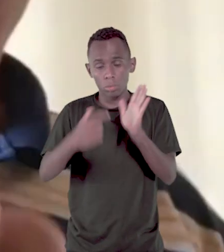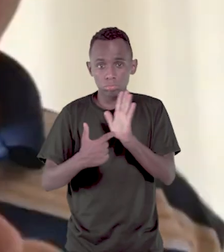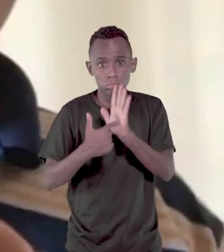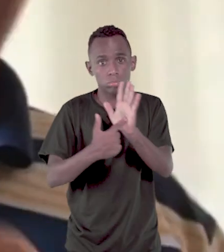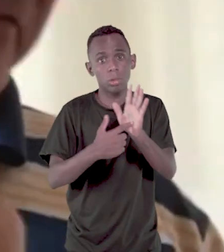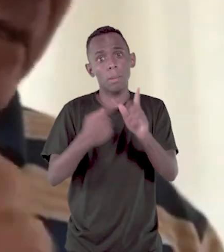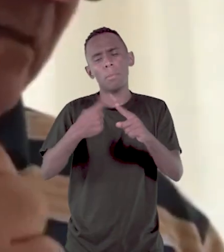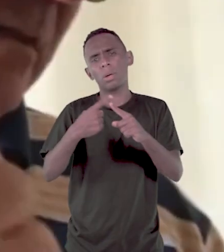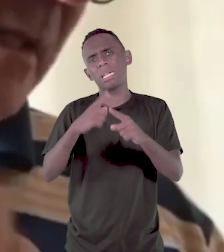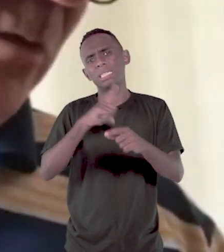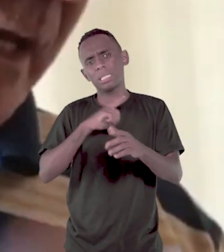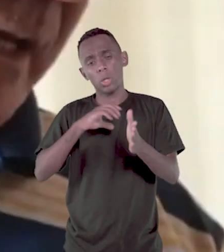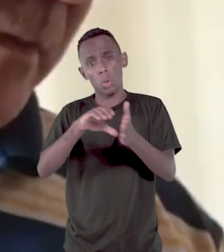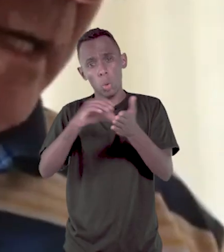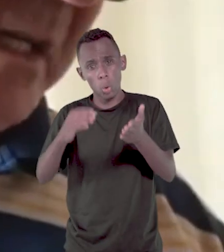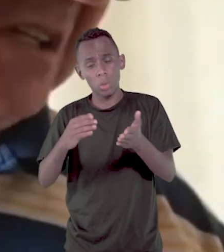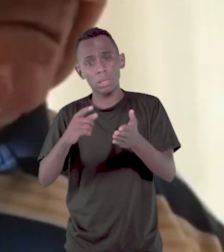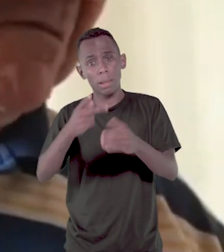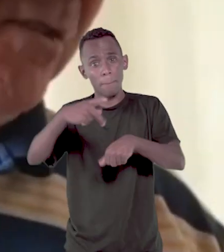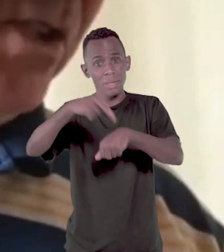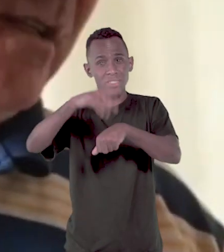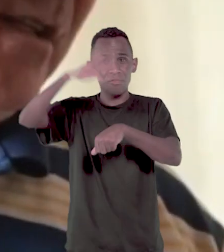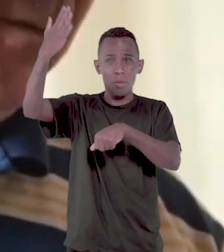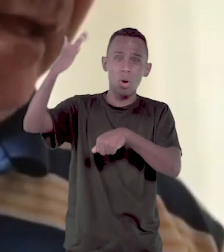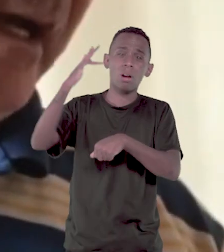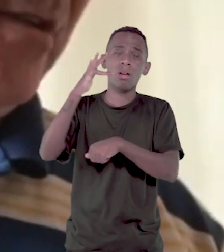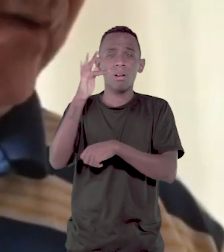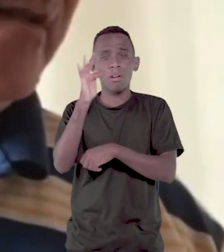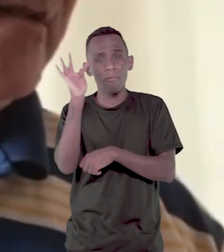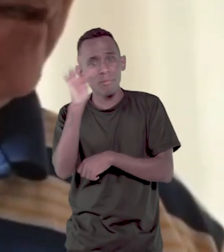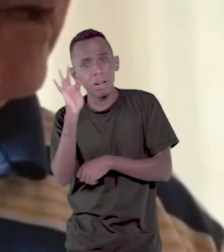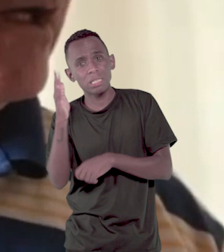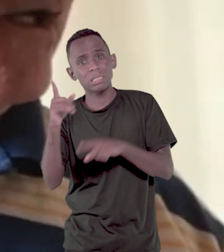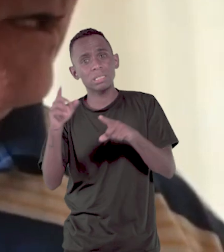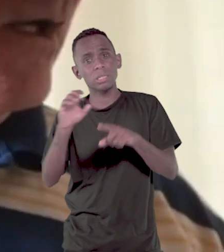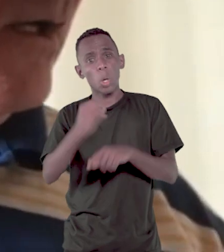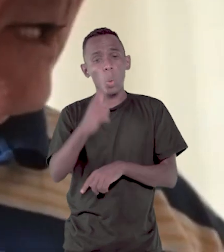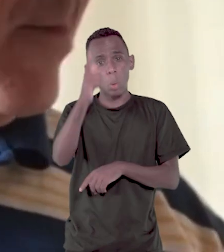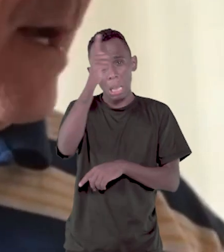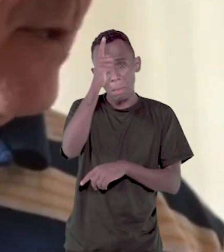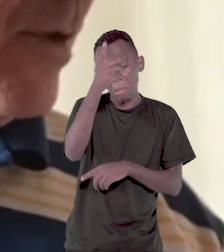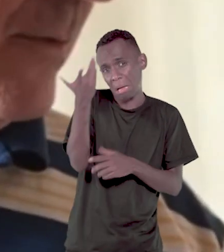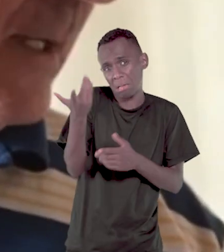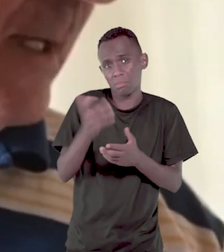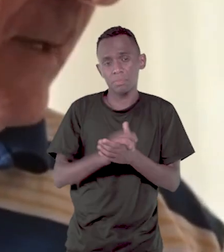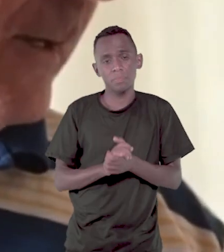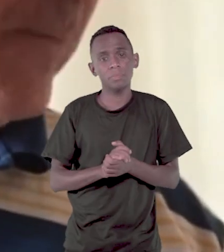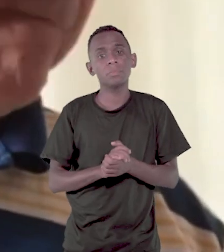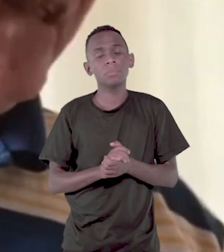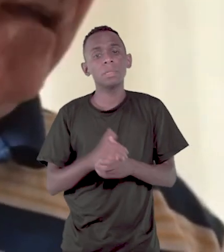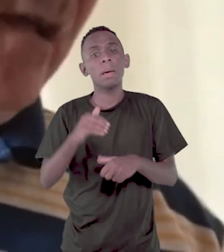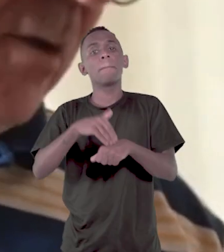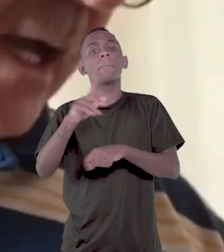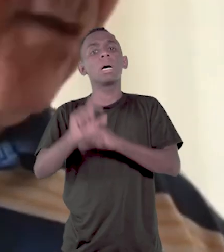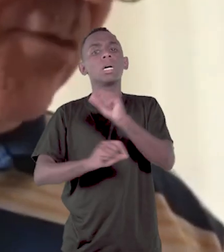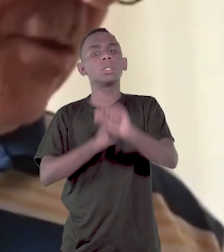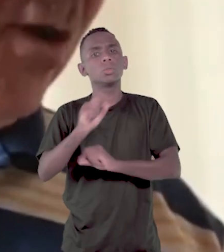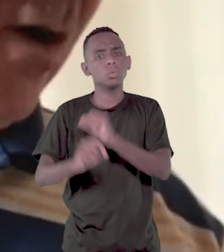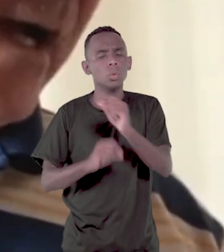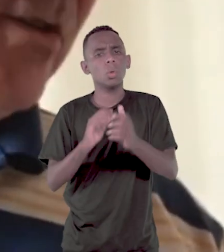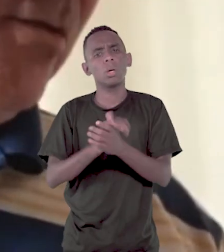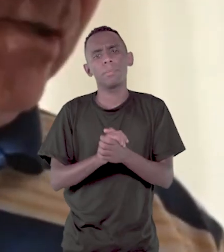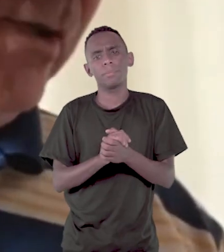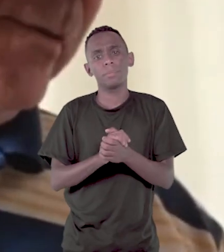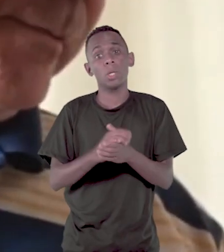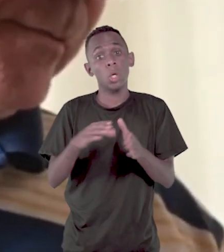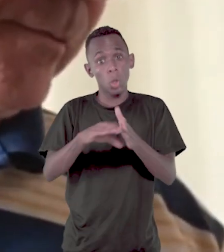crônicas que foram publicadas na França ou na Alemanha, que não tinha sido publicadas no Brasil. O que mais? Deixa eu ver aqui. No